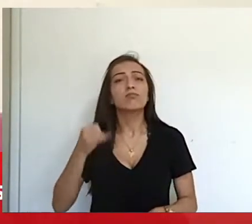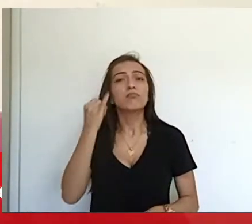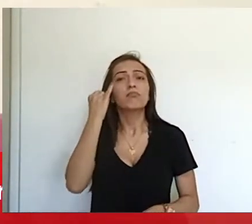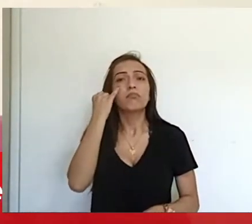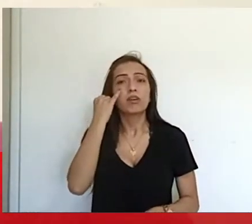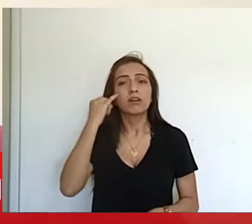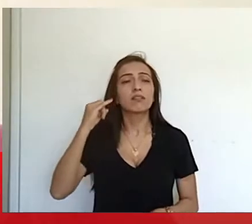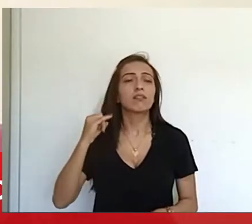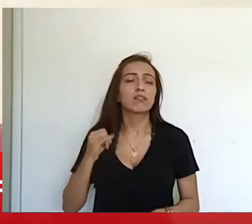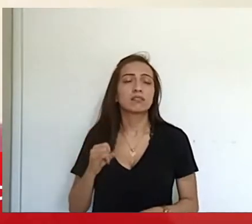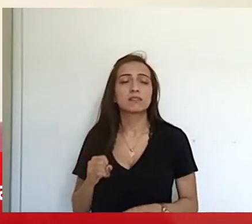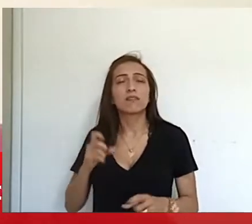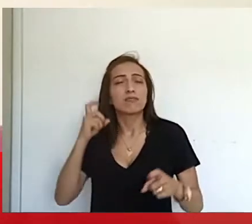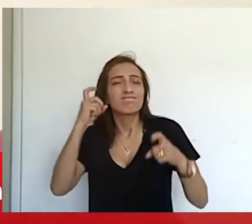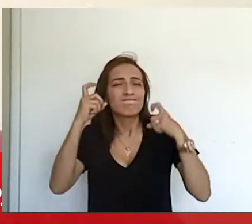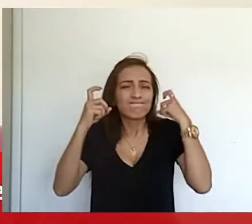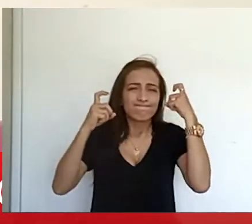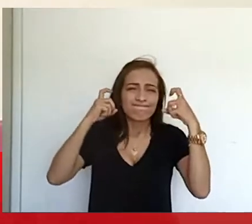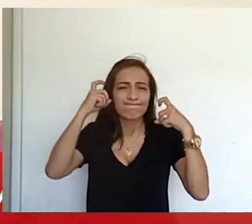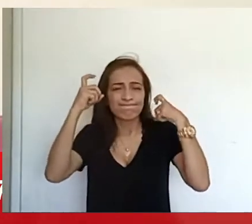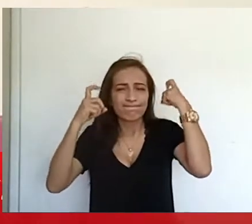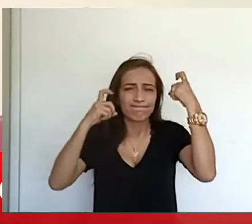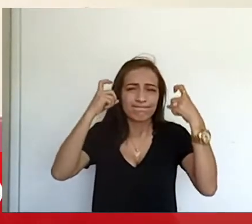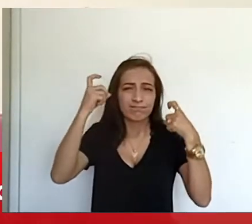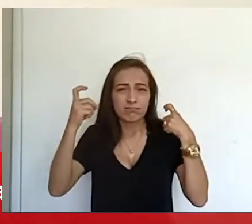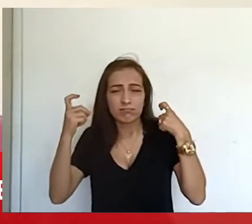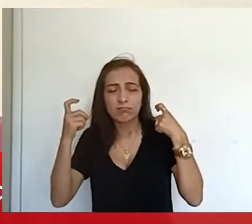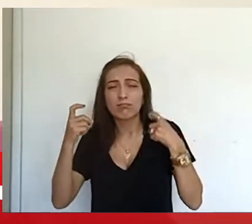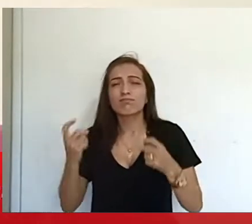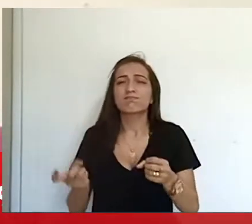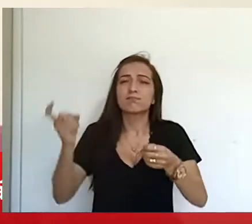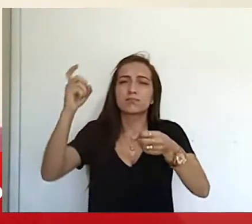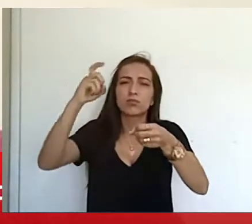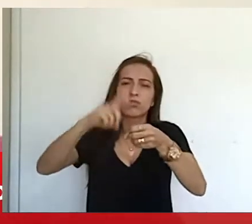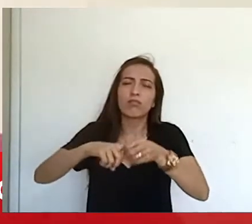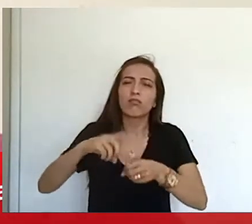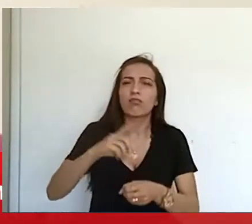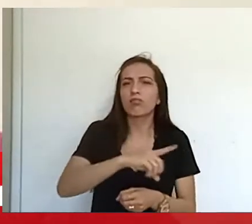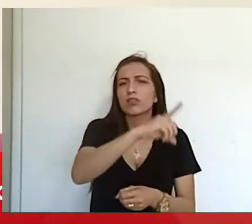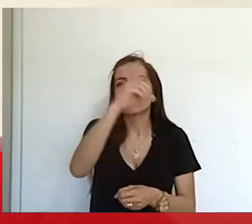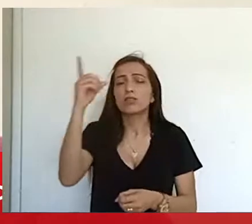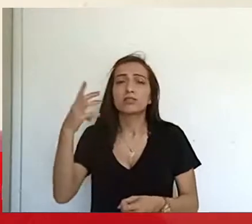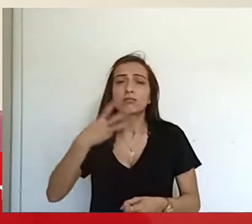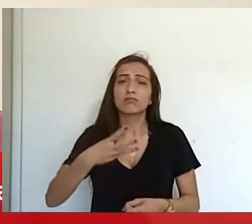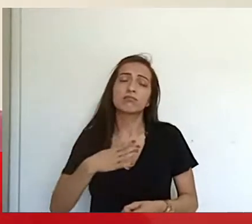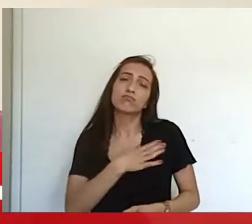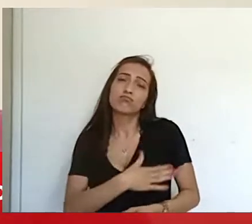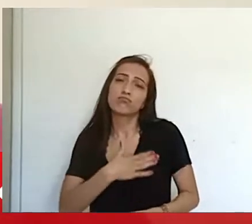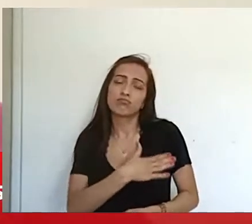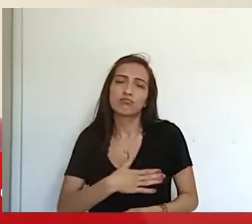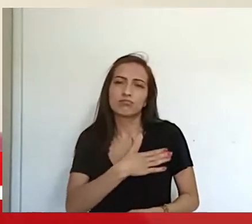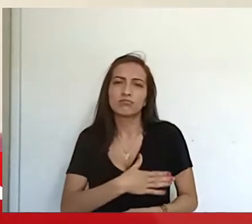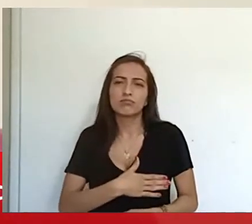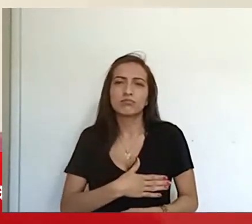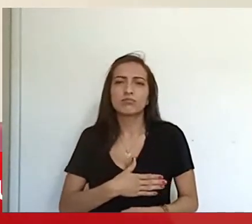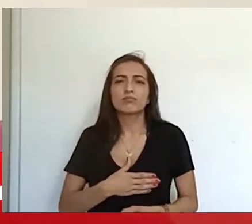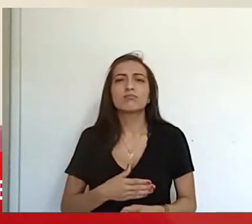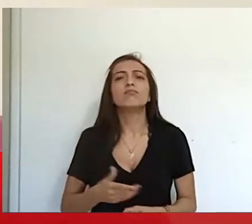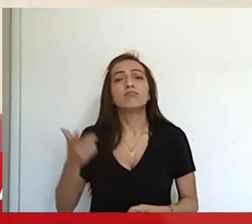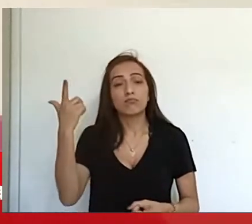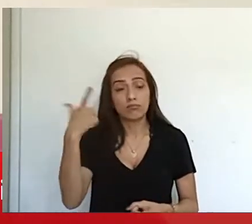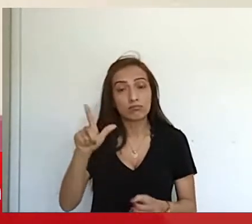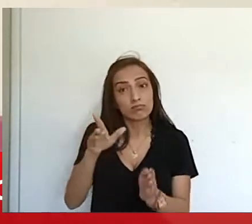com esse retorno que foi marcado para o dia, e conseguimos convencê-lo, né, para que não retorno agora